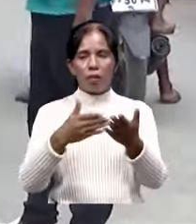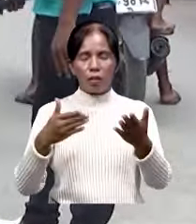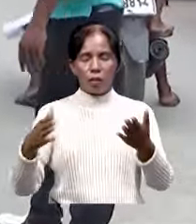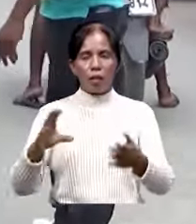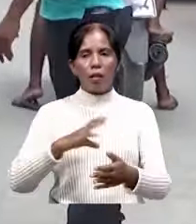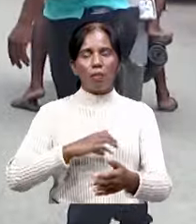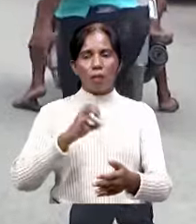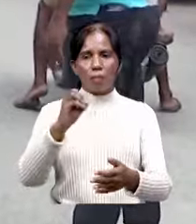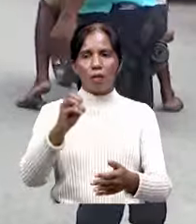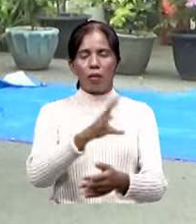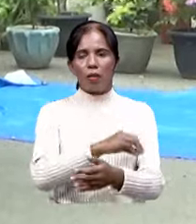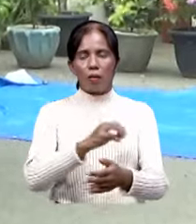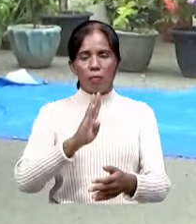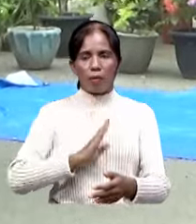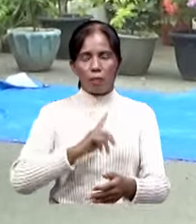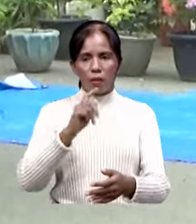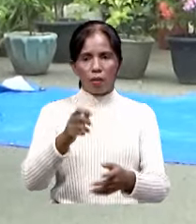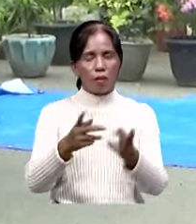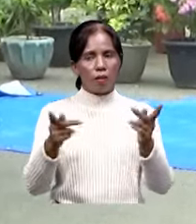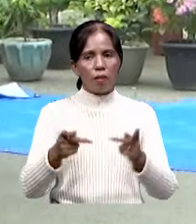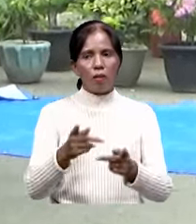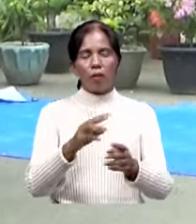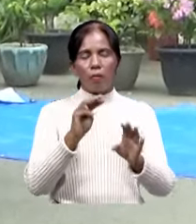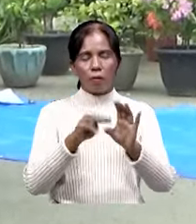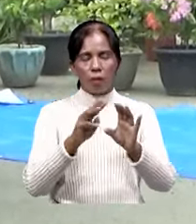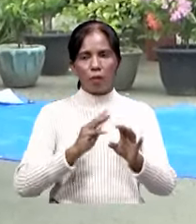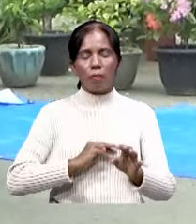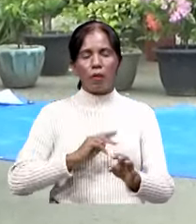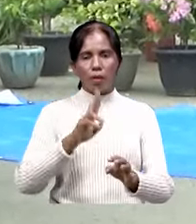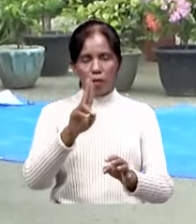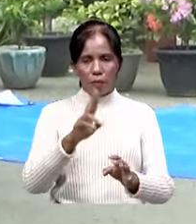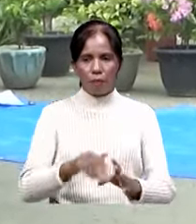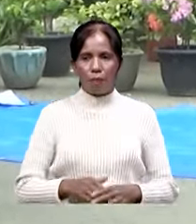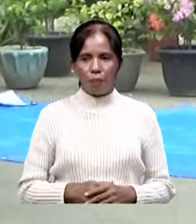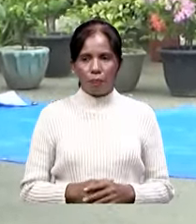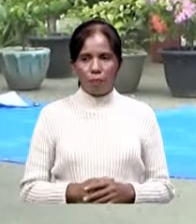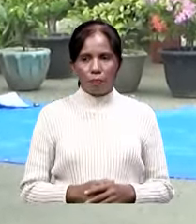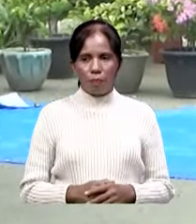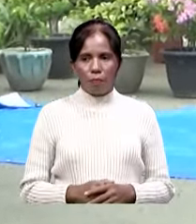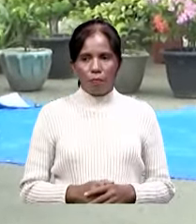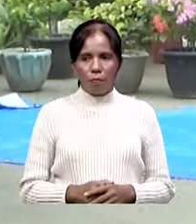kapumbaro, elemloi, barupite, no fatuada ba mercado manlewana. Abraham Amral, Joel Sarmento, GMN.